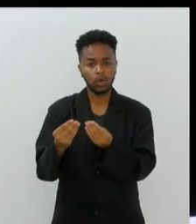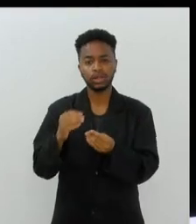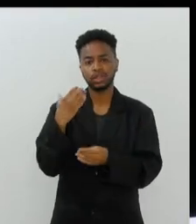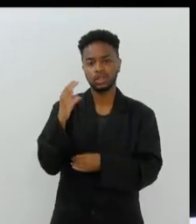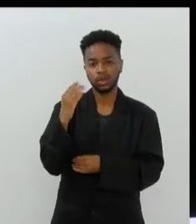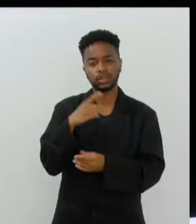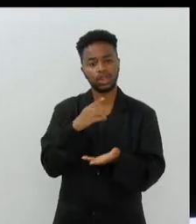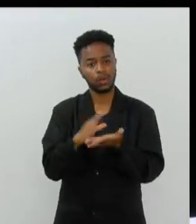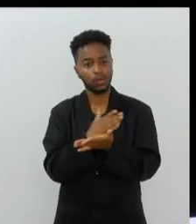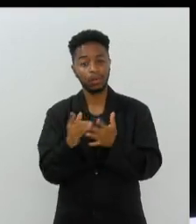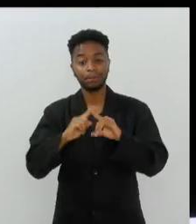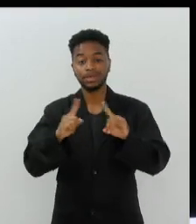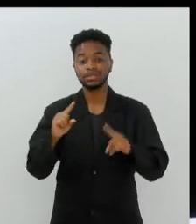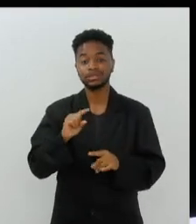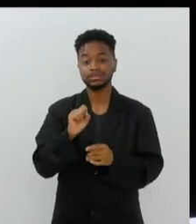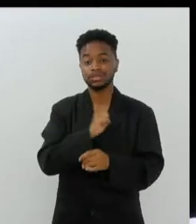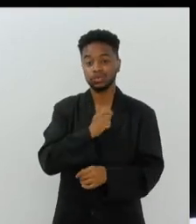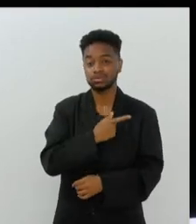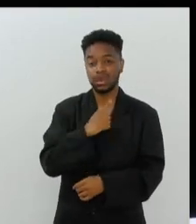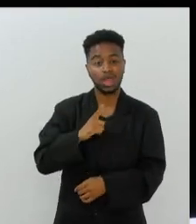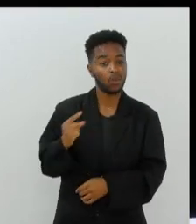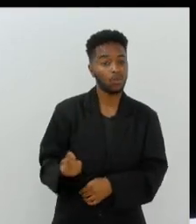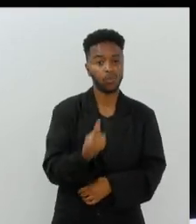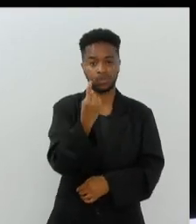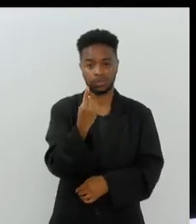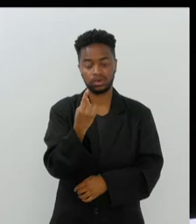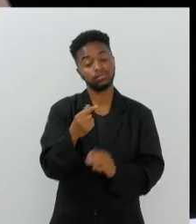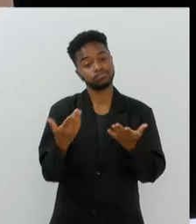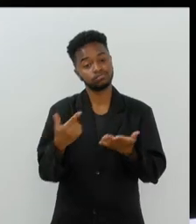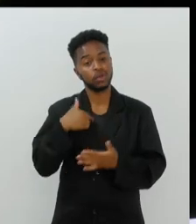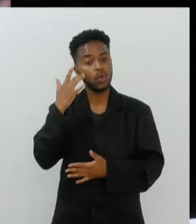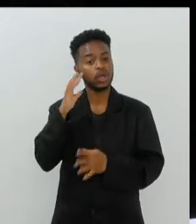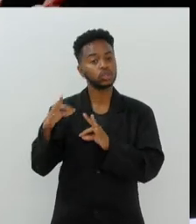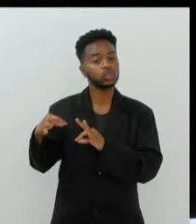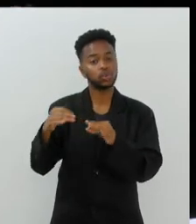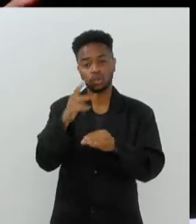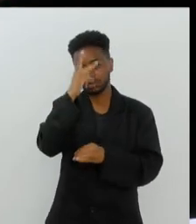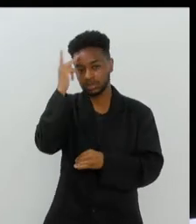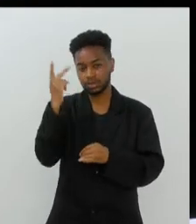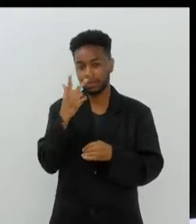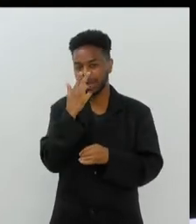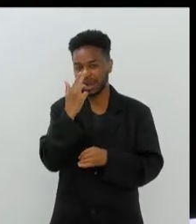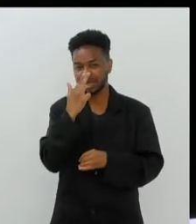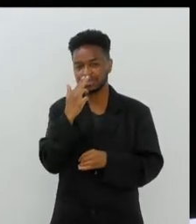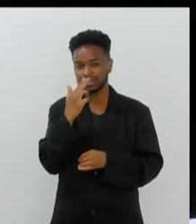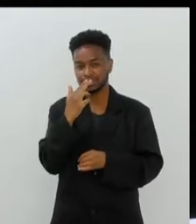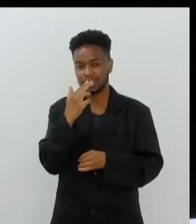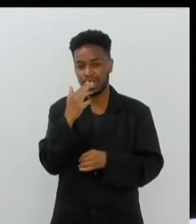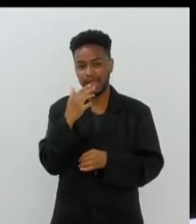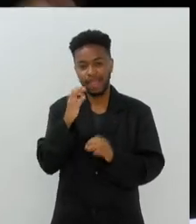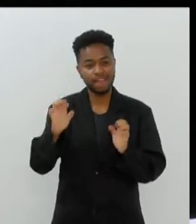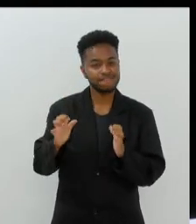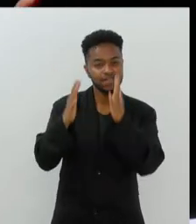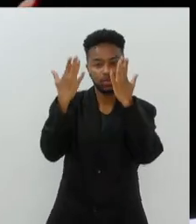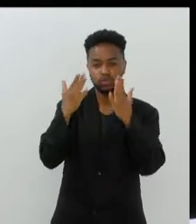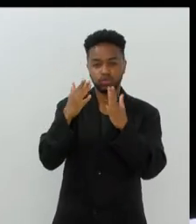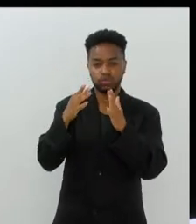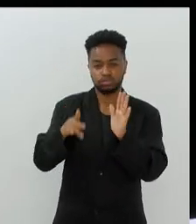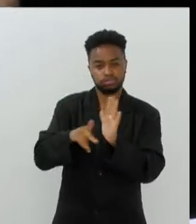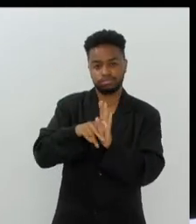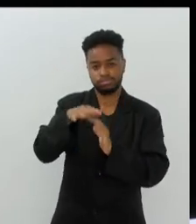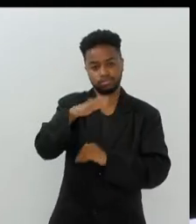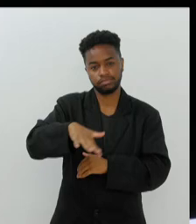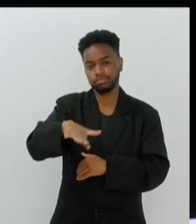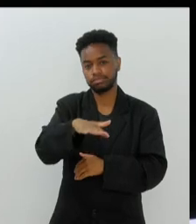monte, em Niterói tem algumas, e em São Gonçalo só tem ela, então eu acho que todo mundo dali é como se fosse a programação, assim, como